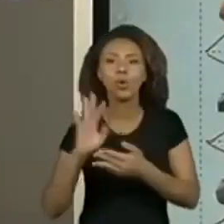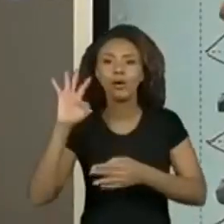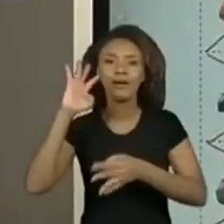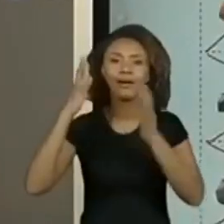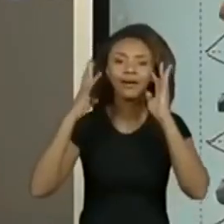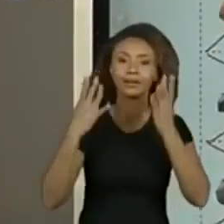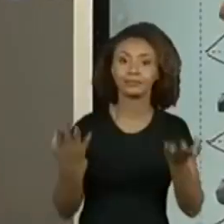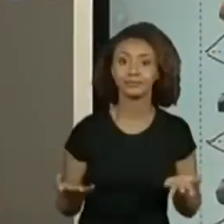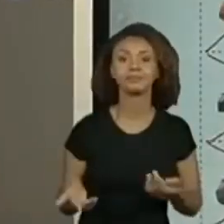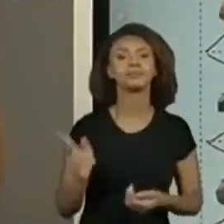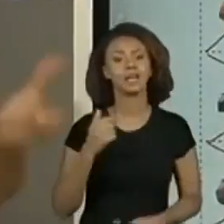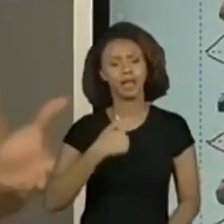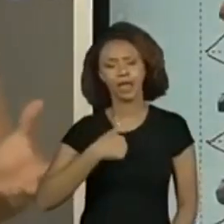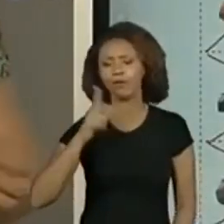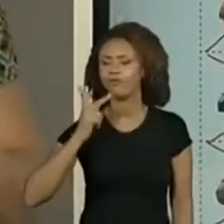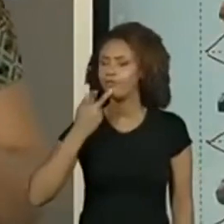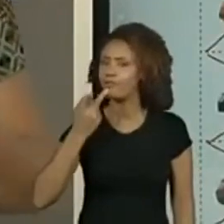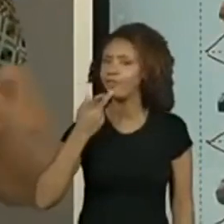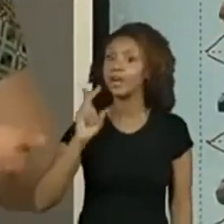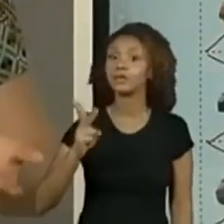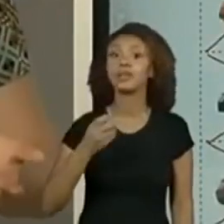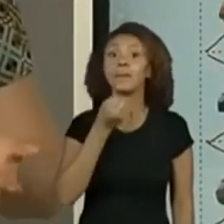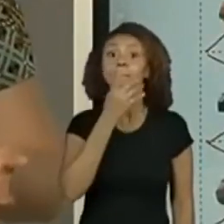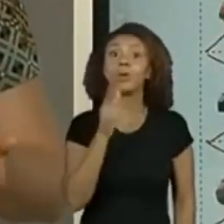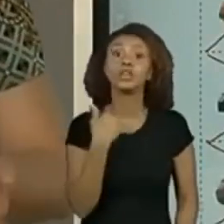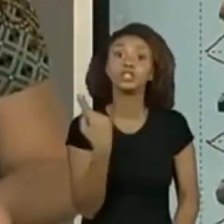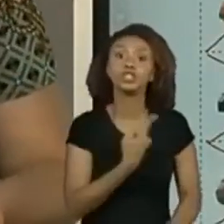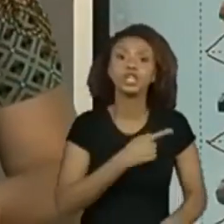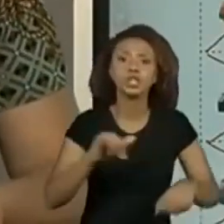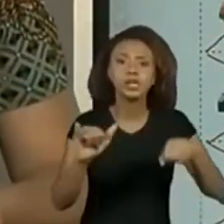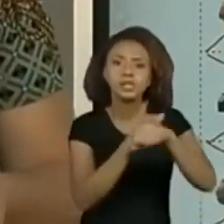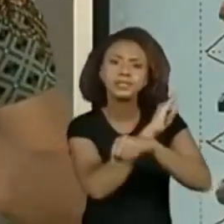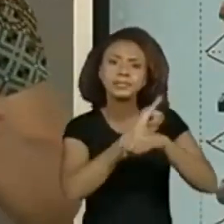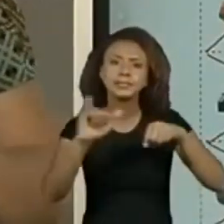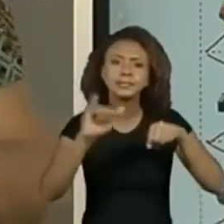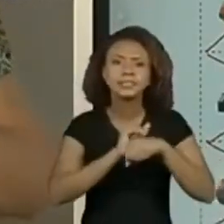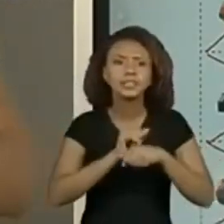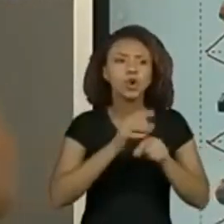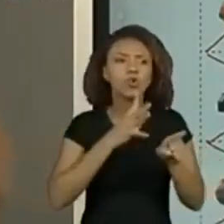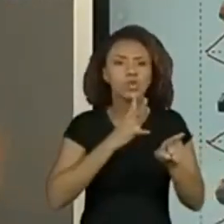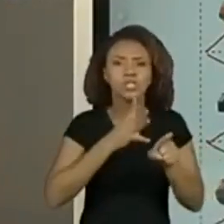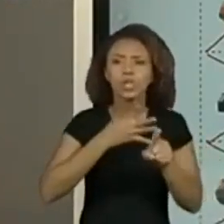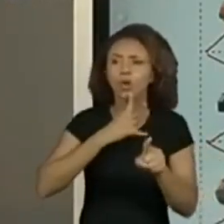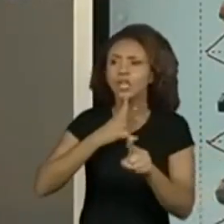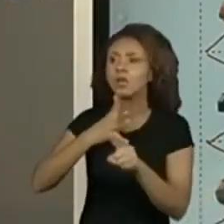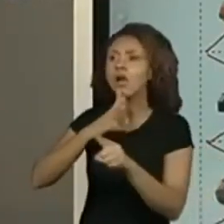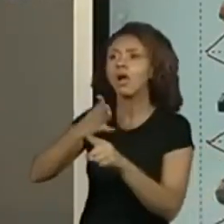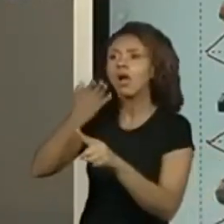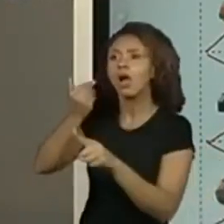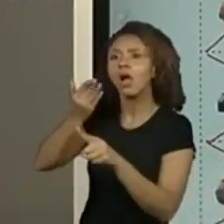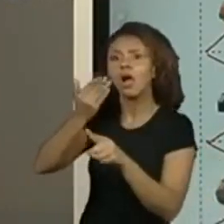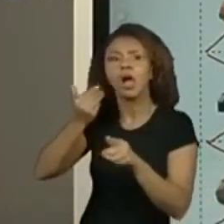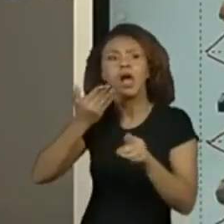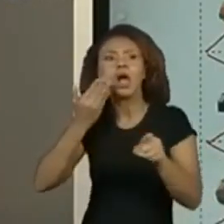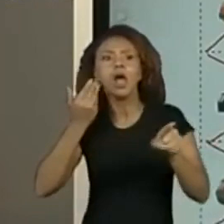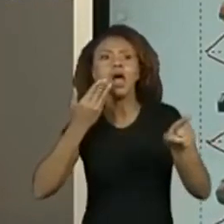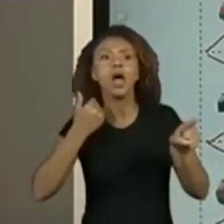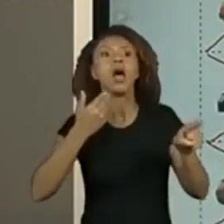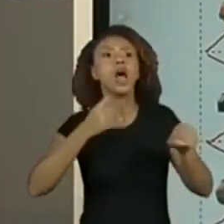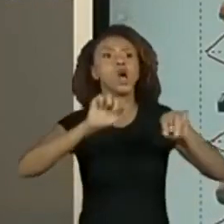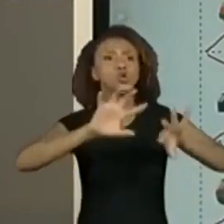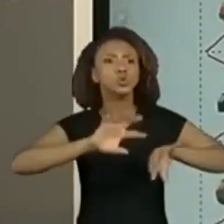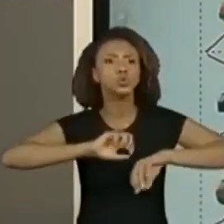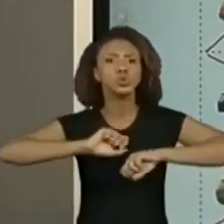fala é bom nós aumentarmos nós ampliarmos o Nosso repertório de estratégias adquirindo cada vez mais